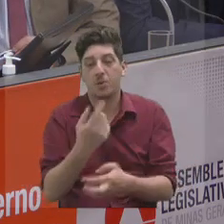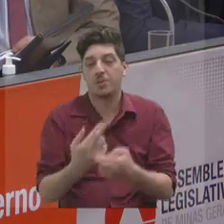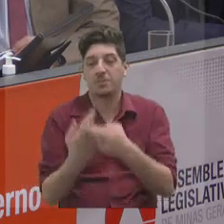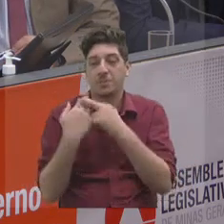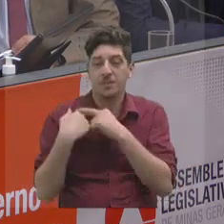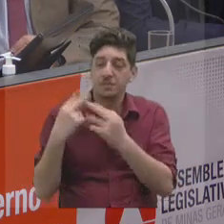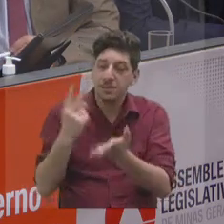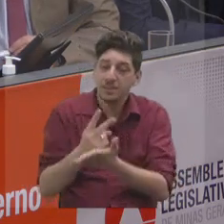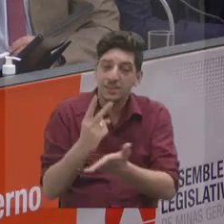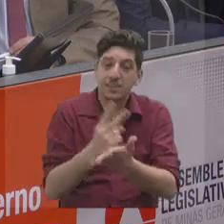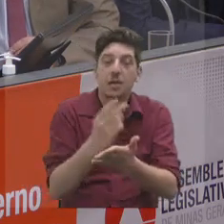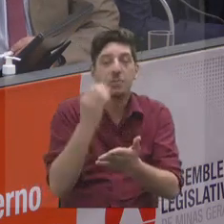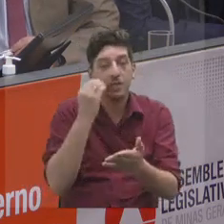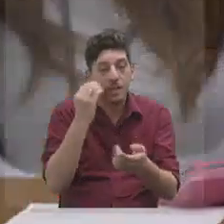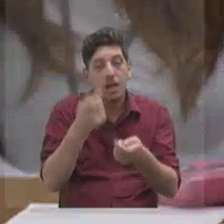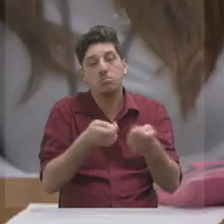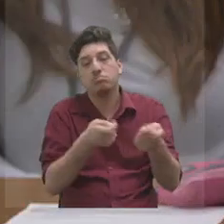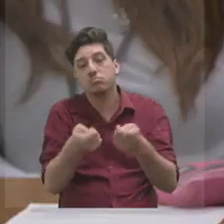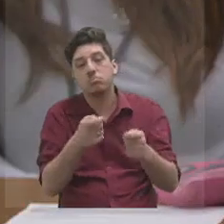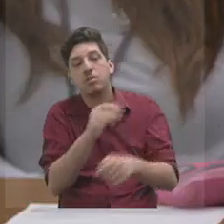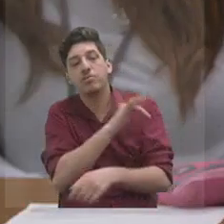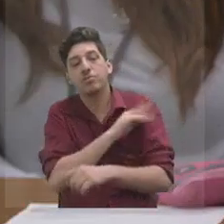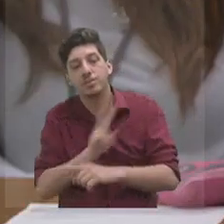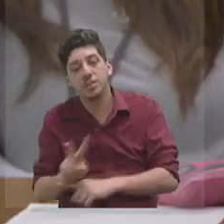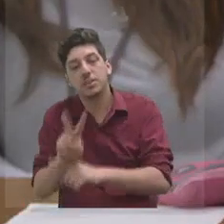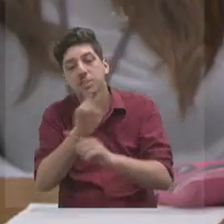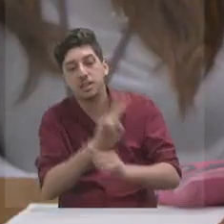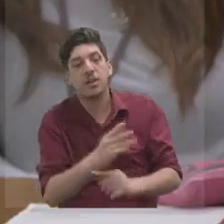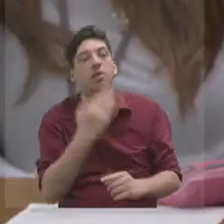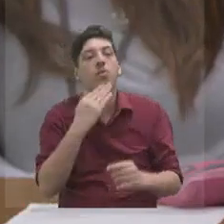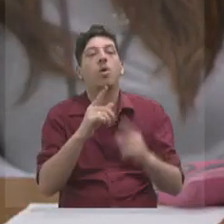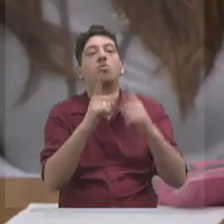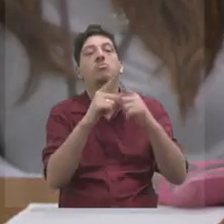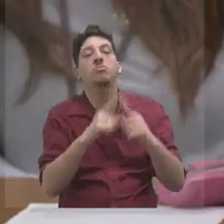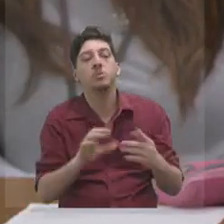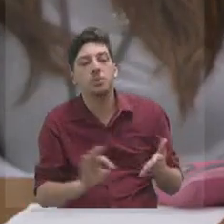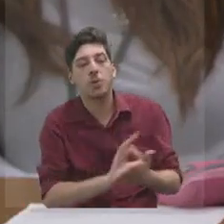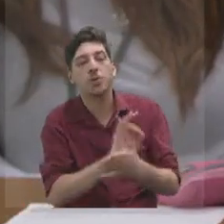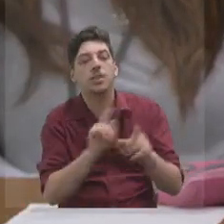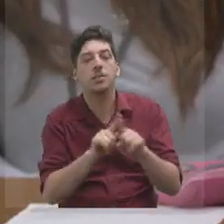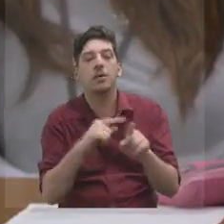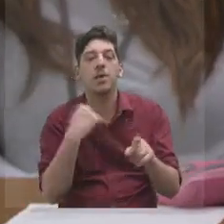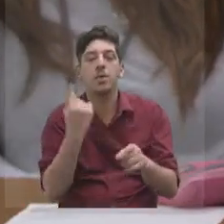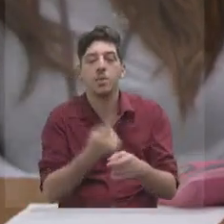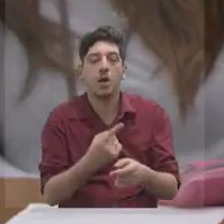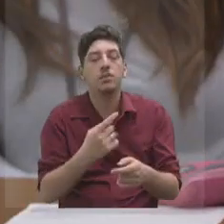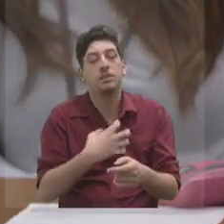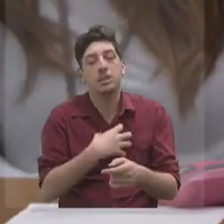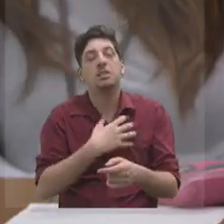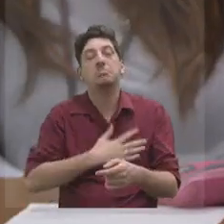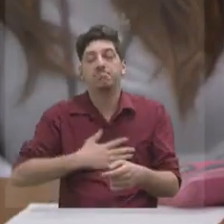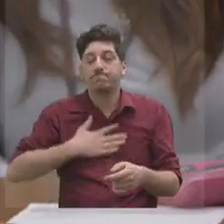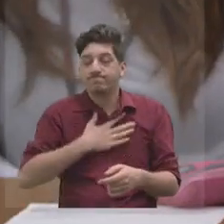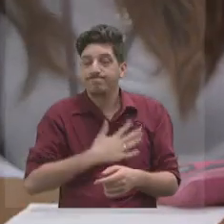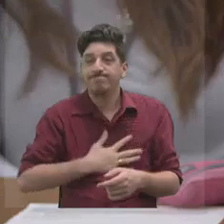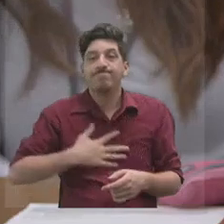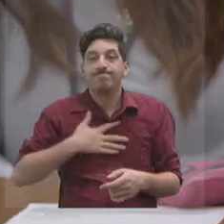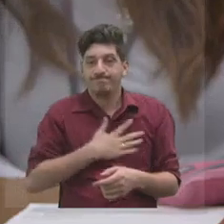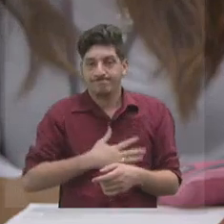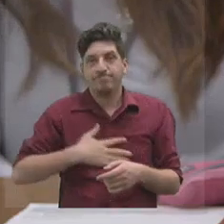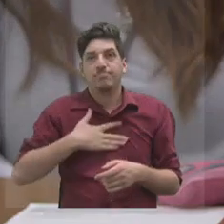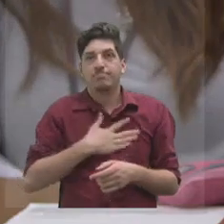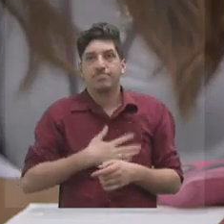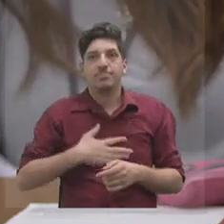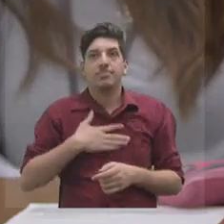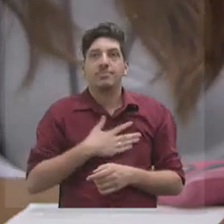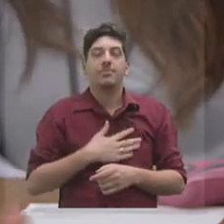né ser diligente fiscalizar a execução desse contratos e a gente tá muito satisfeito até então né o balanço de pouco mais